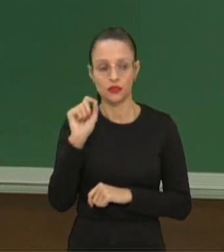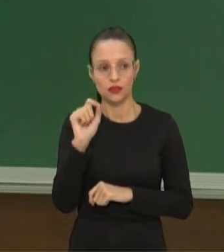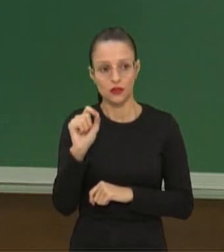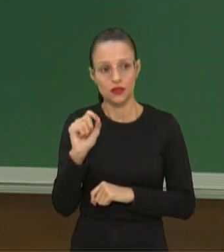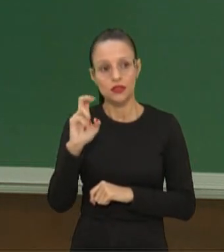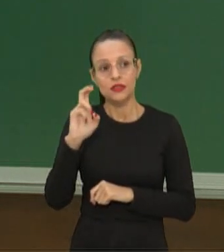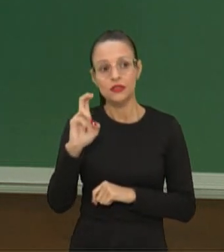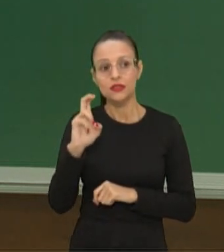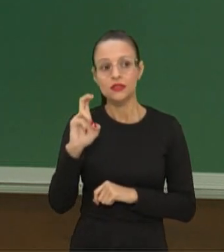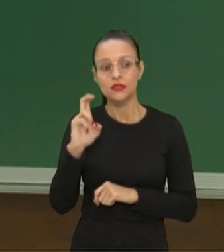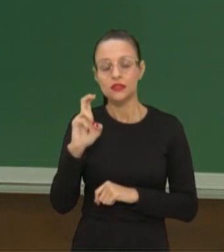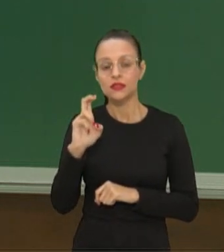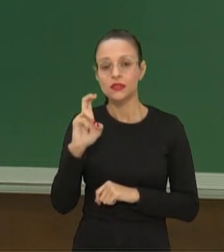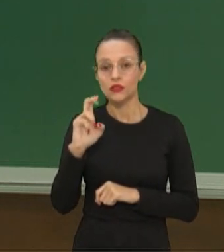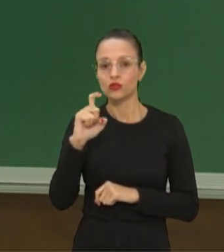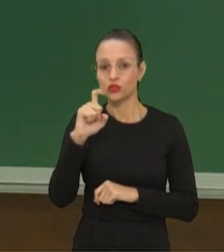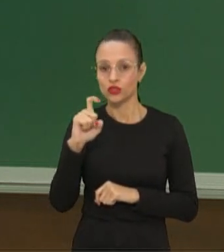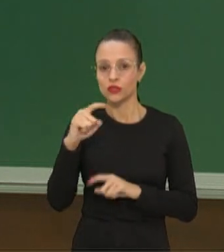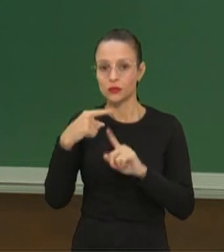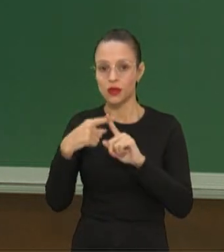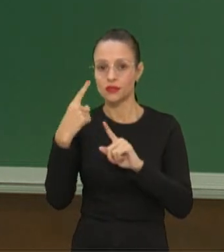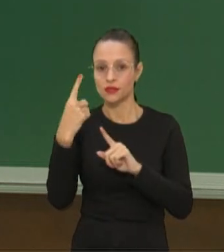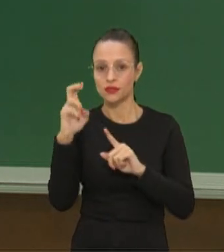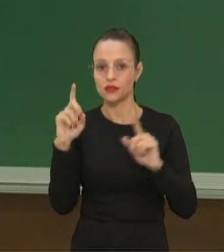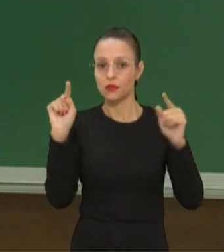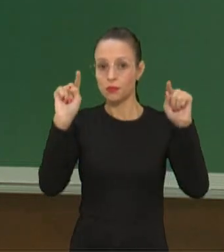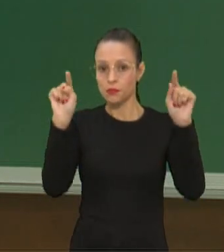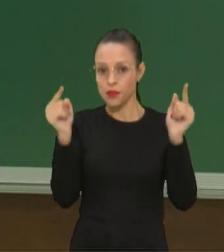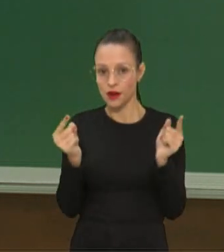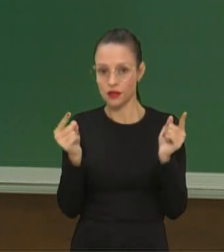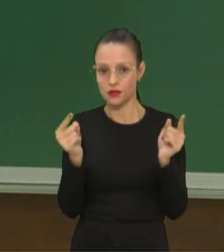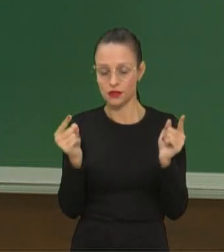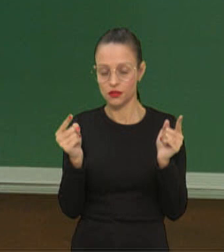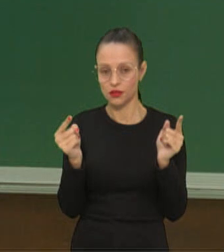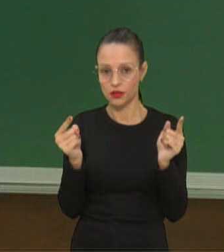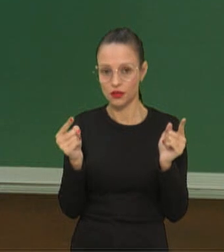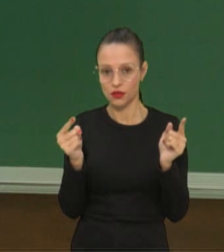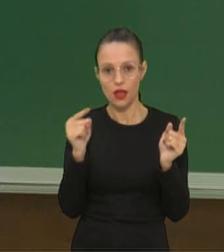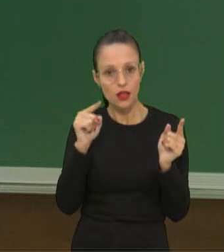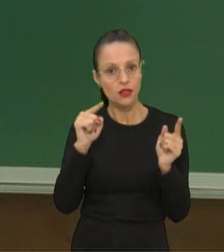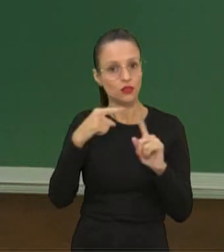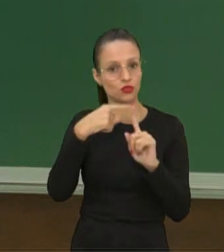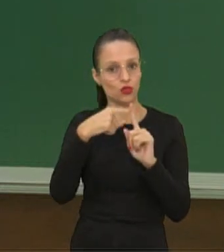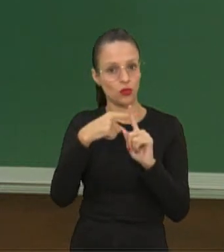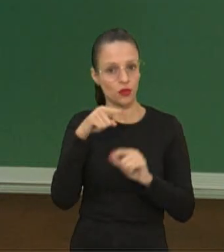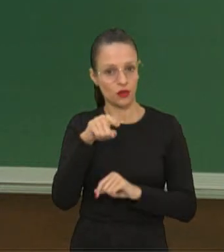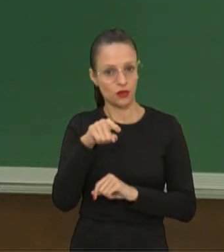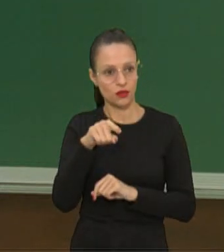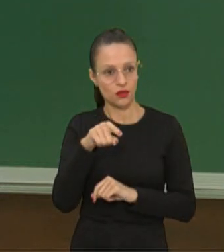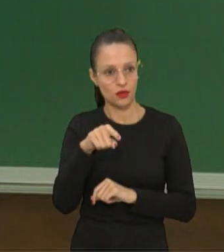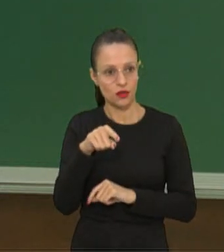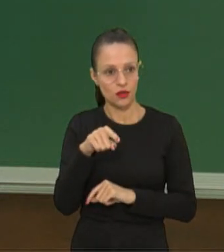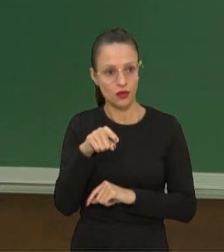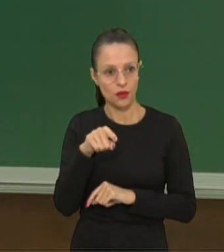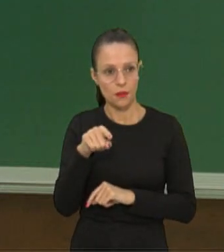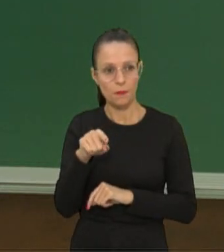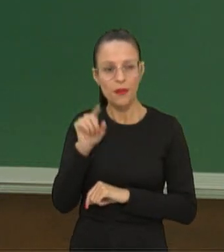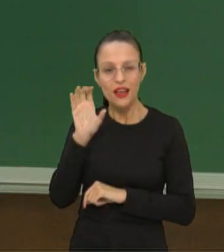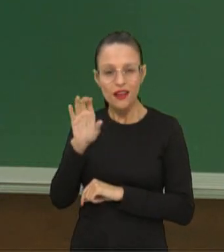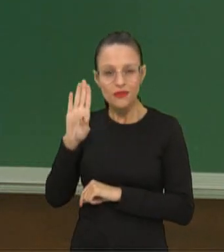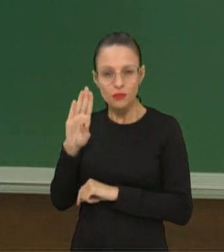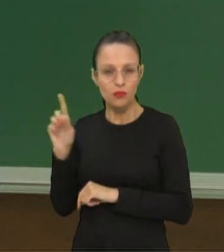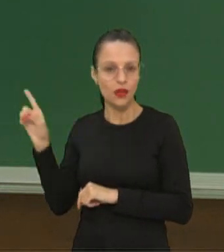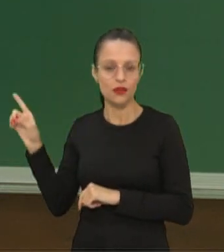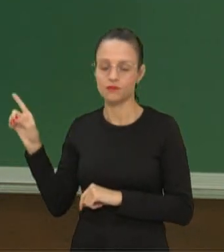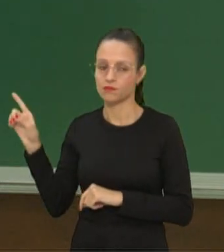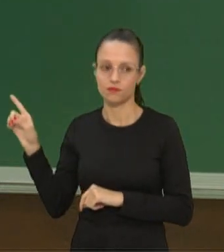5x mais 15 estivesse entre parênteses. Por quê? Porque o parênteses prioriza aquela soma. Do jeito que está posto essa conta,